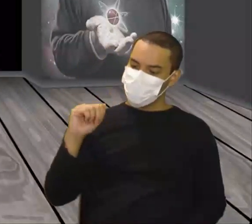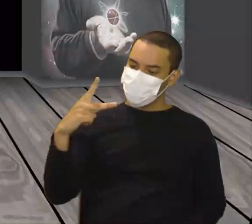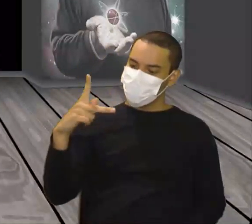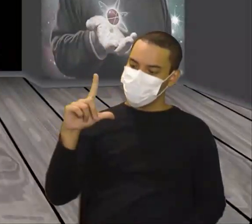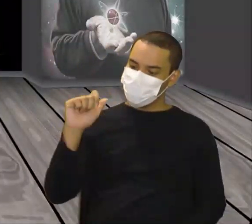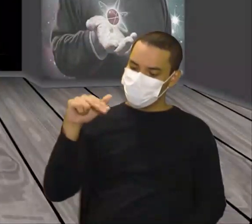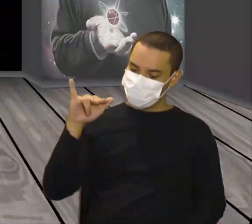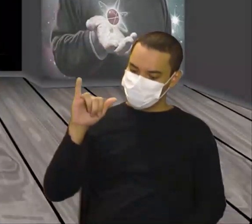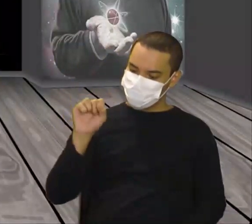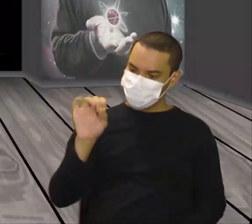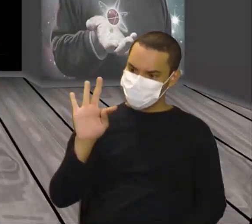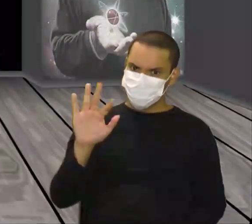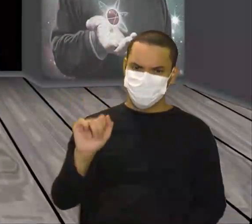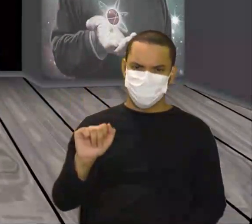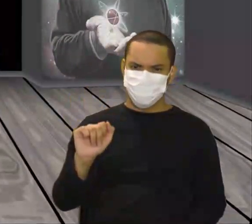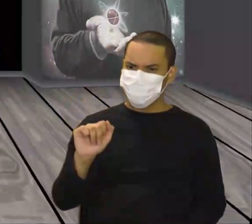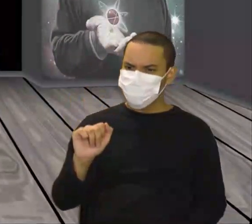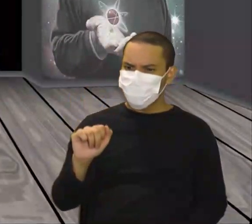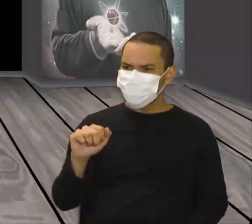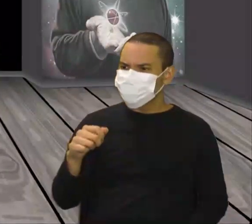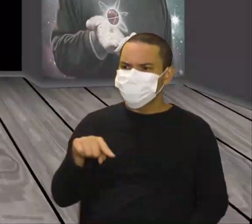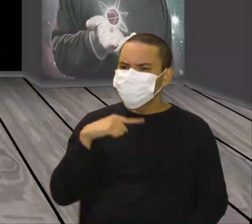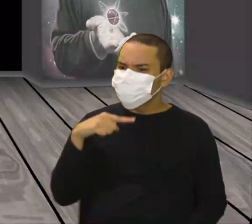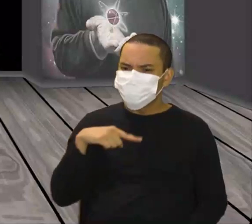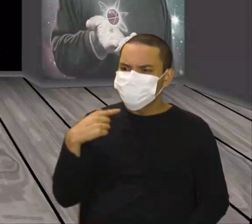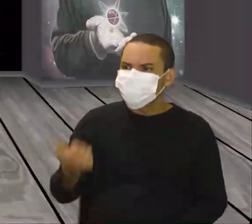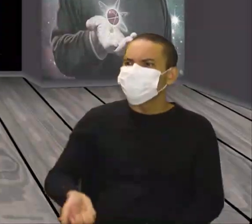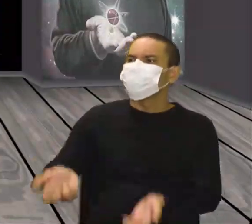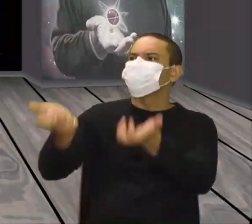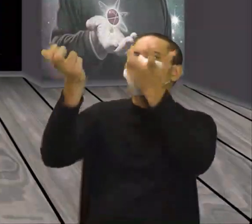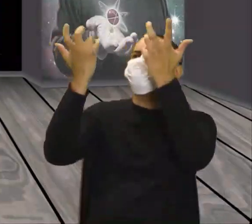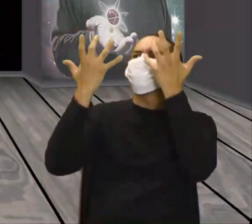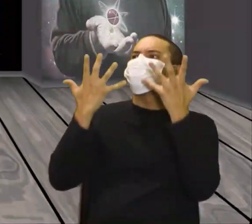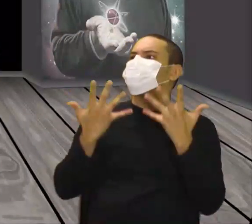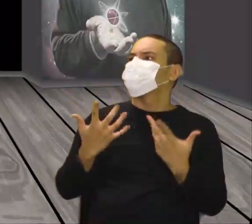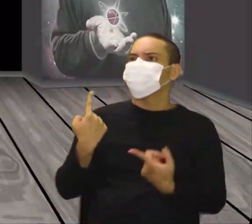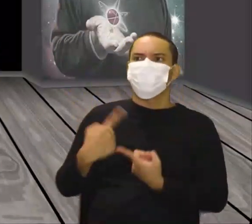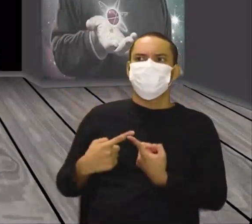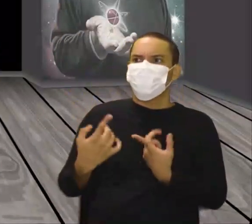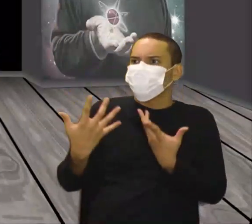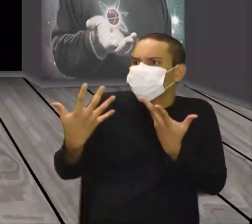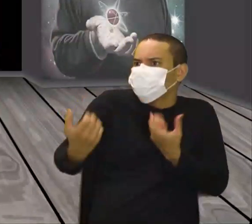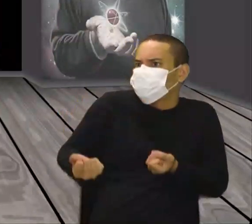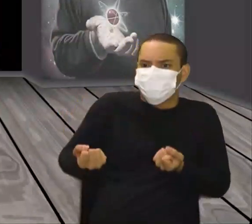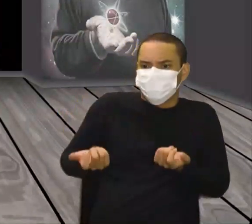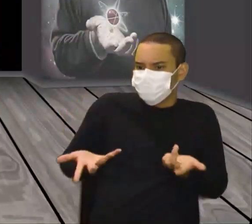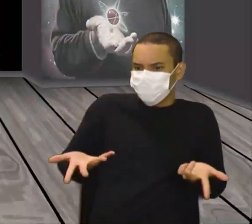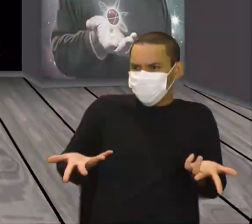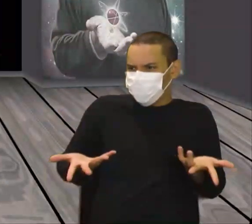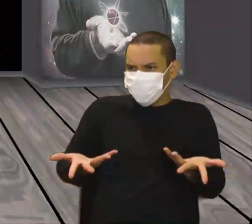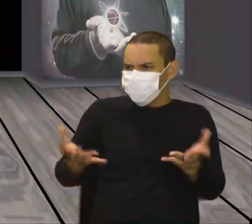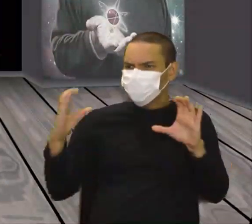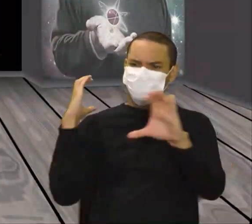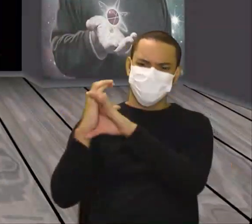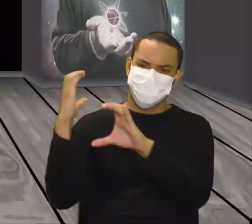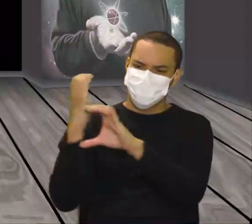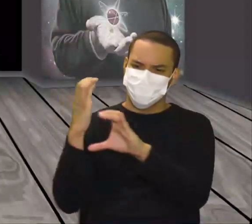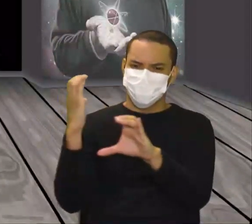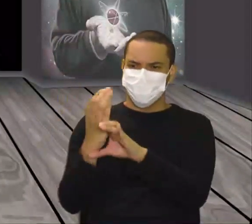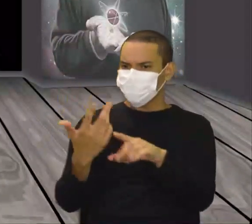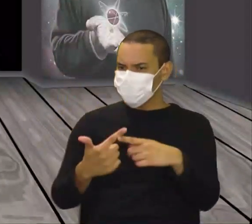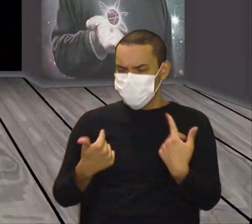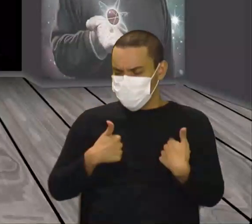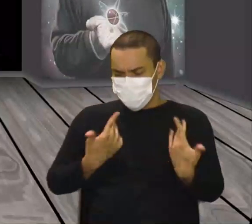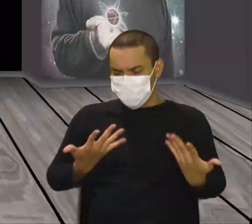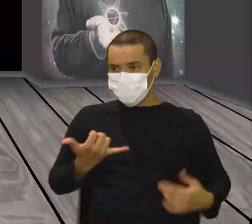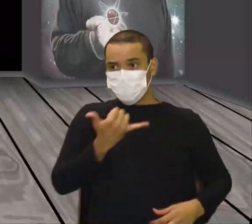mas não deu para discutir, porque algumas ideias dele não tinham fundamento nenhum, então não